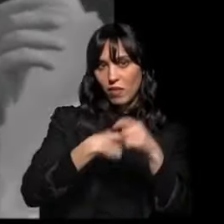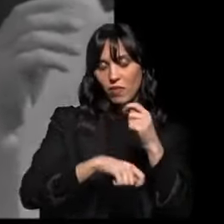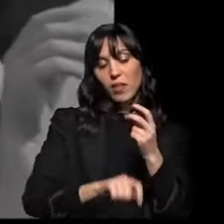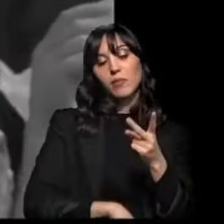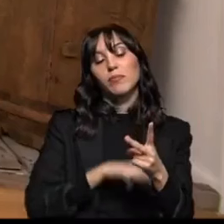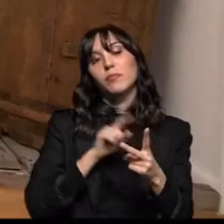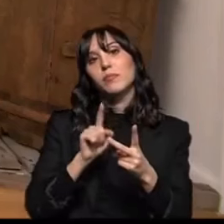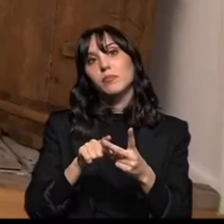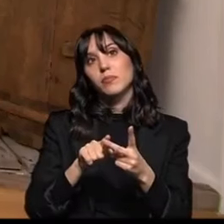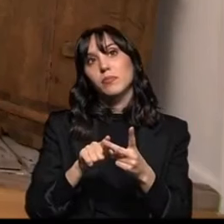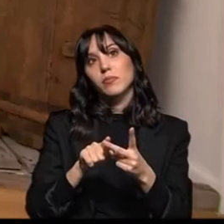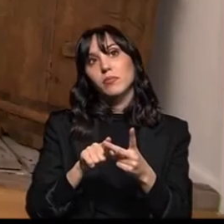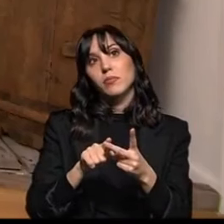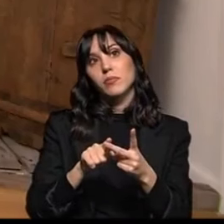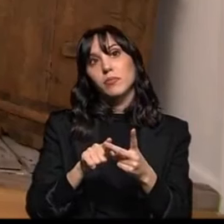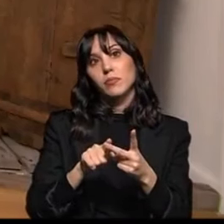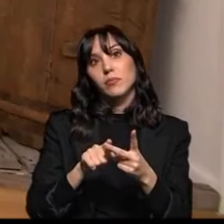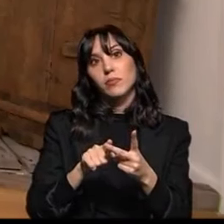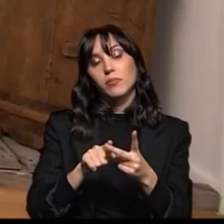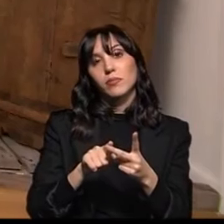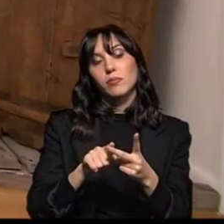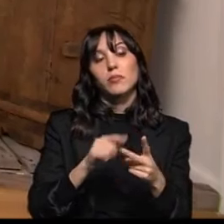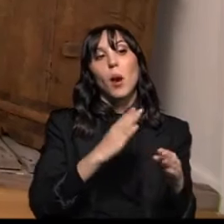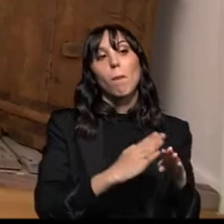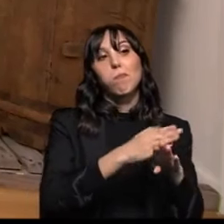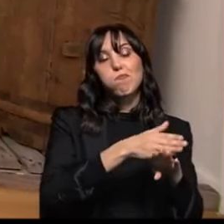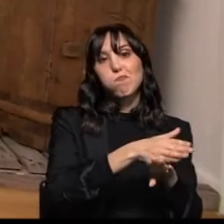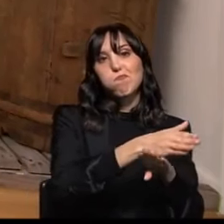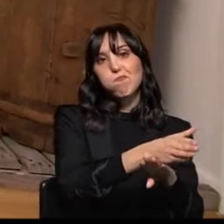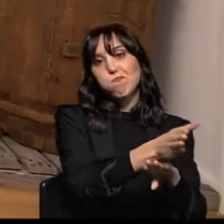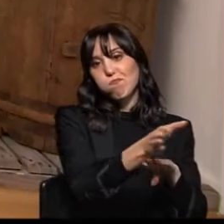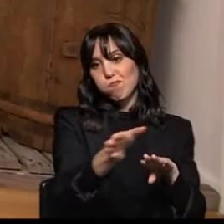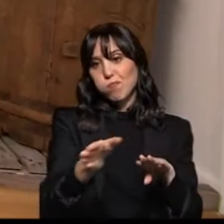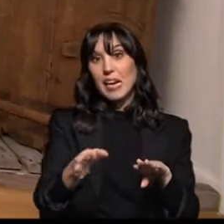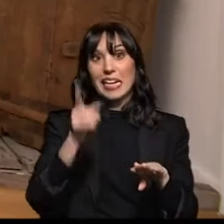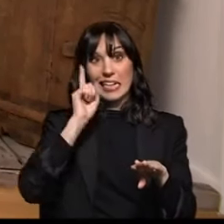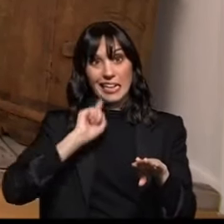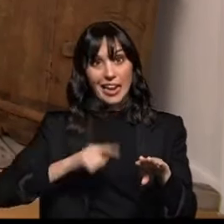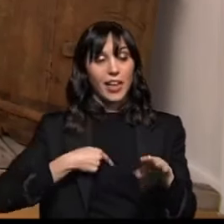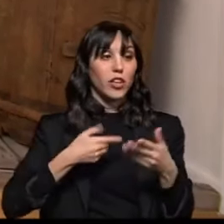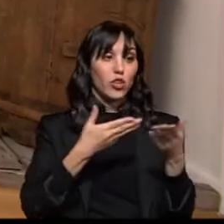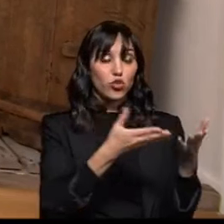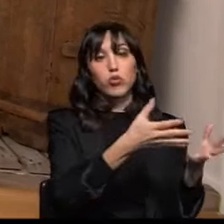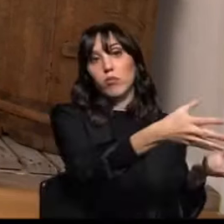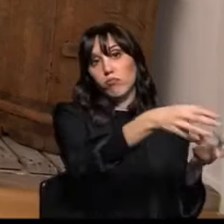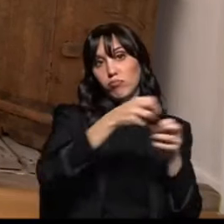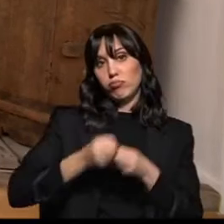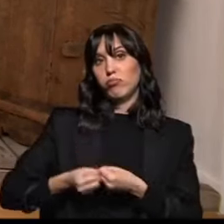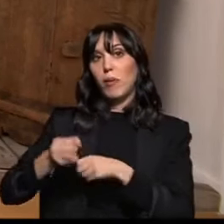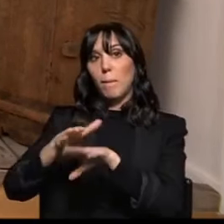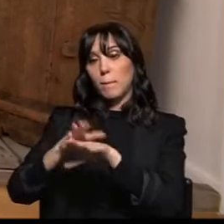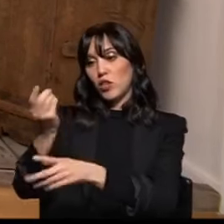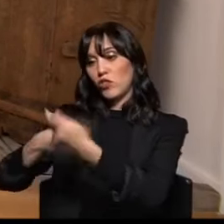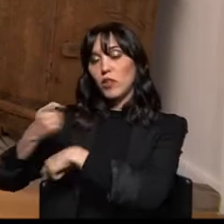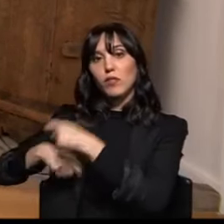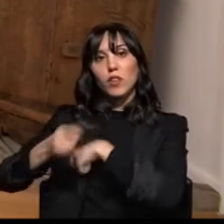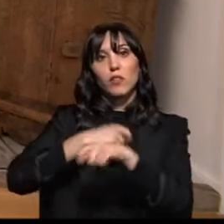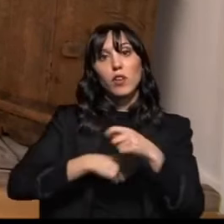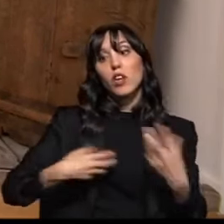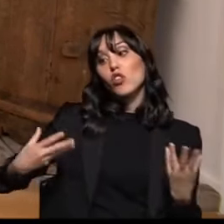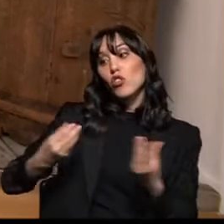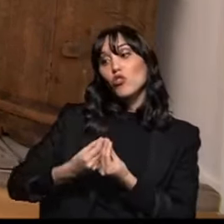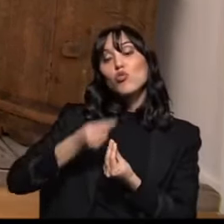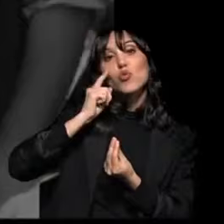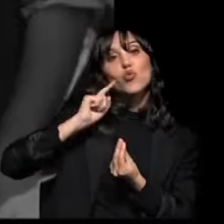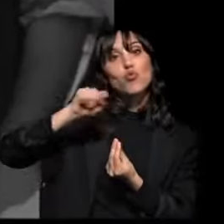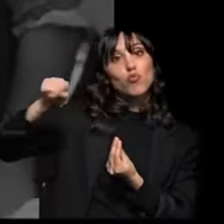a pescadeira, o barco vinha do mar, era ela que vendia o peixe junto com as outras mulheres, os outros tripulantes que pertenciam ao mesmo